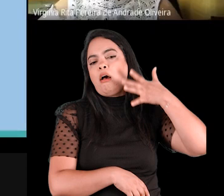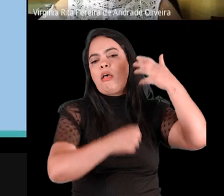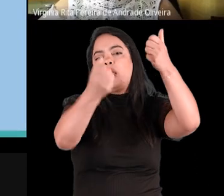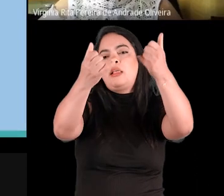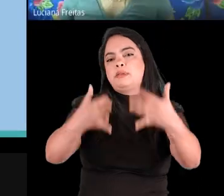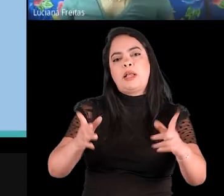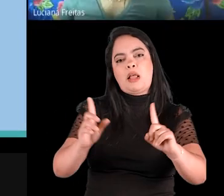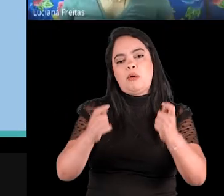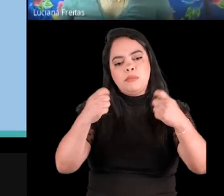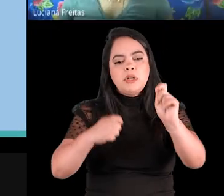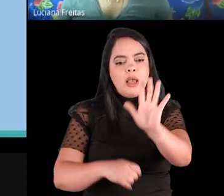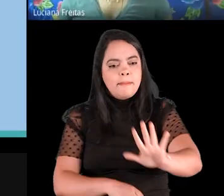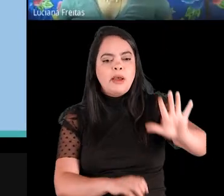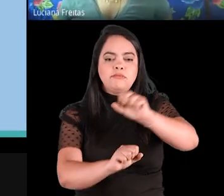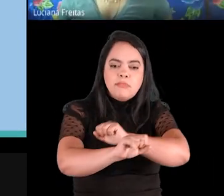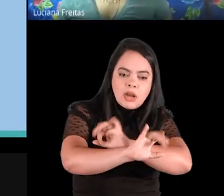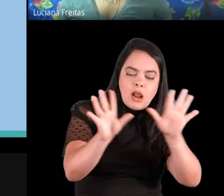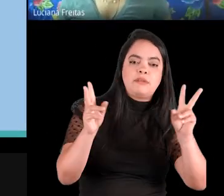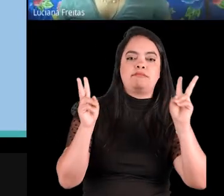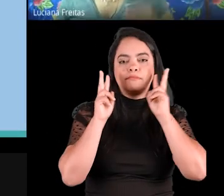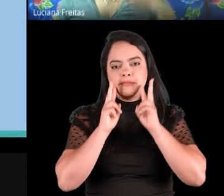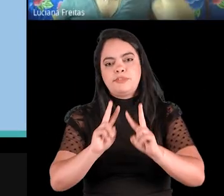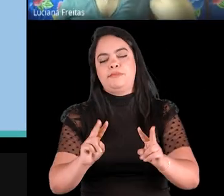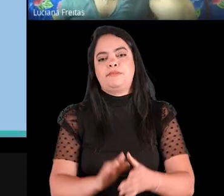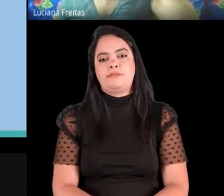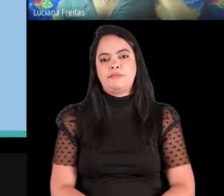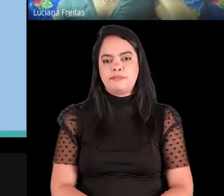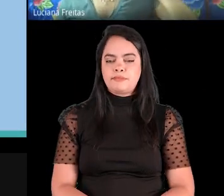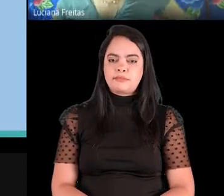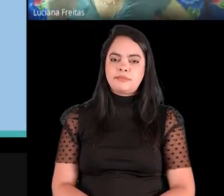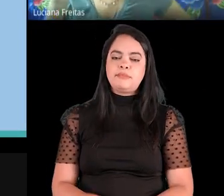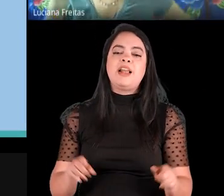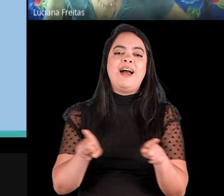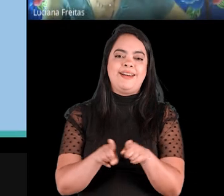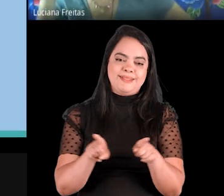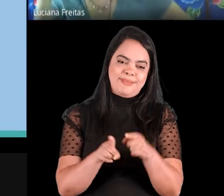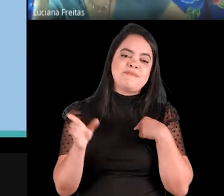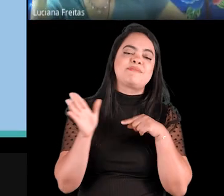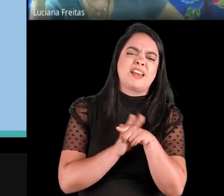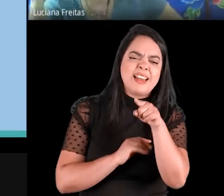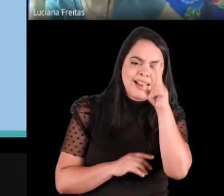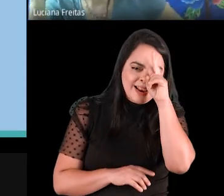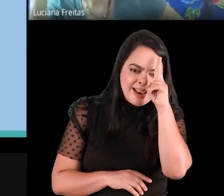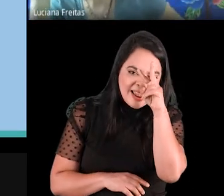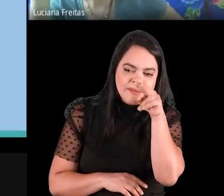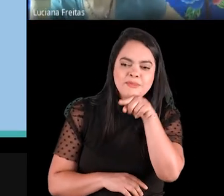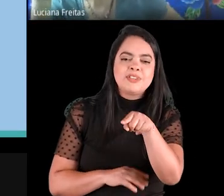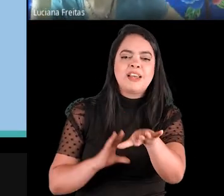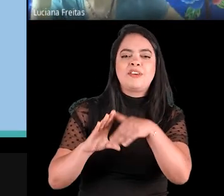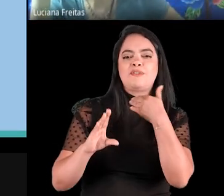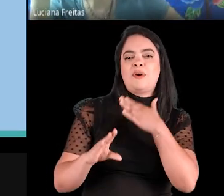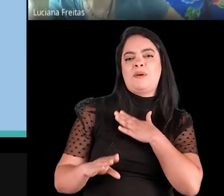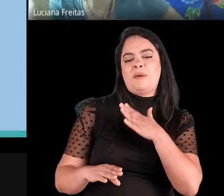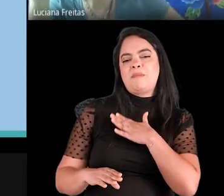qualidade da imagem. O que eu ia comentar é que você me mandou um livro, você lembra? Com audiodescrição, com língua